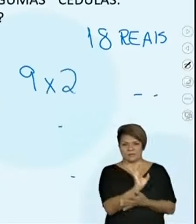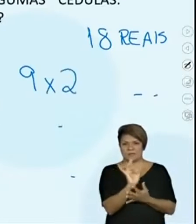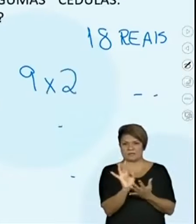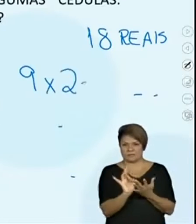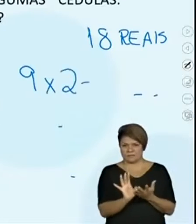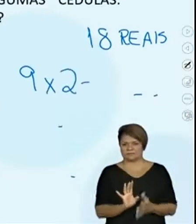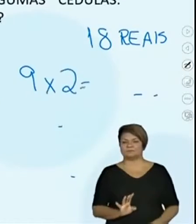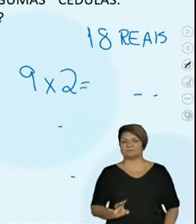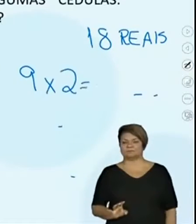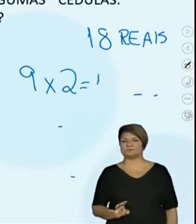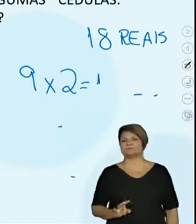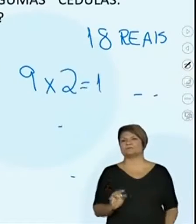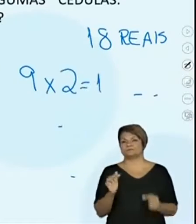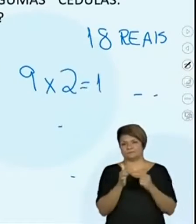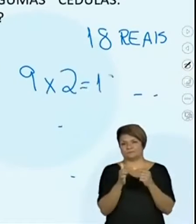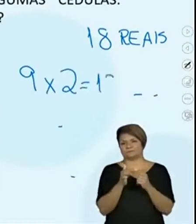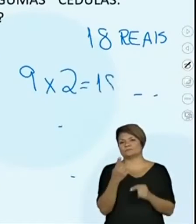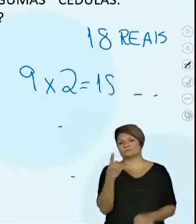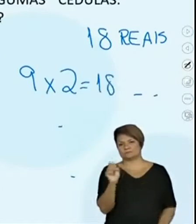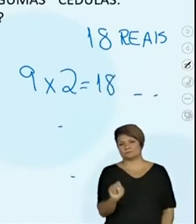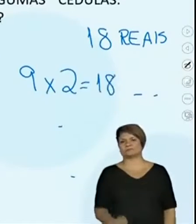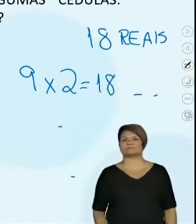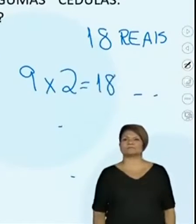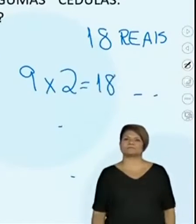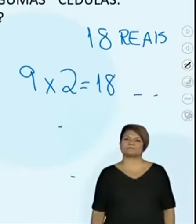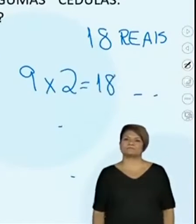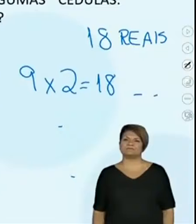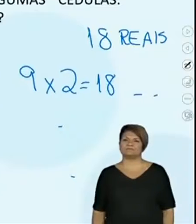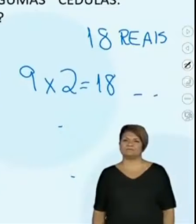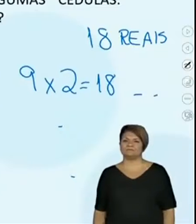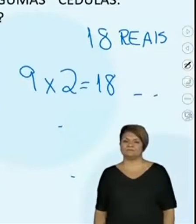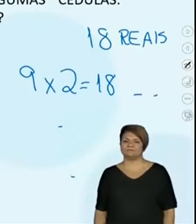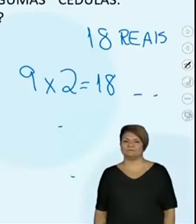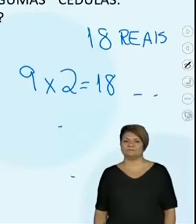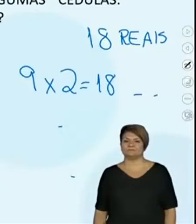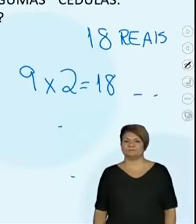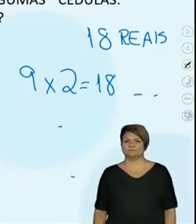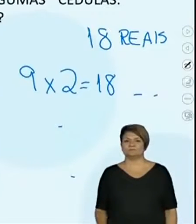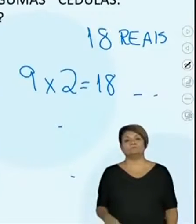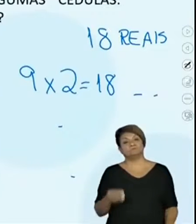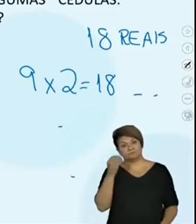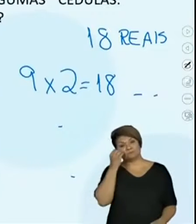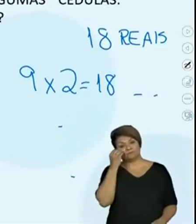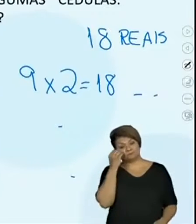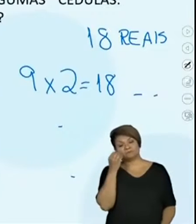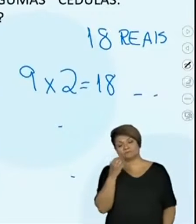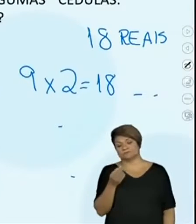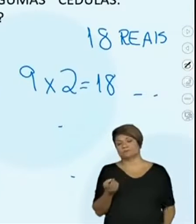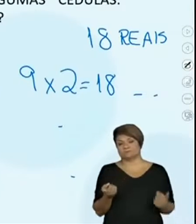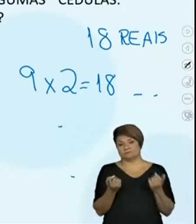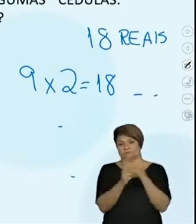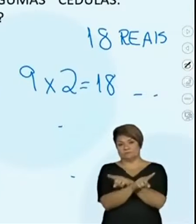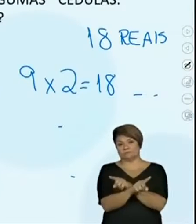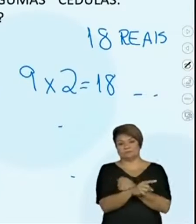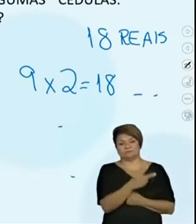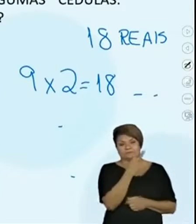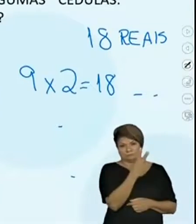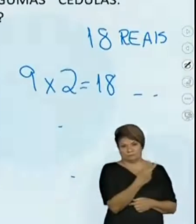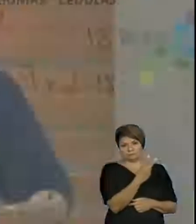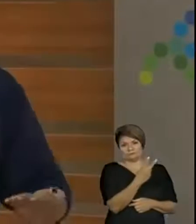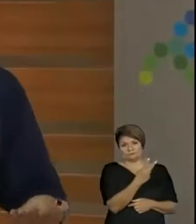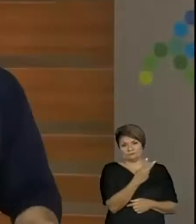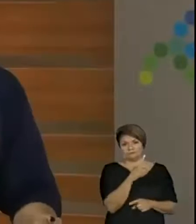por R$2, que é igual a 18. Poderia fazer até o inverso, né? Isso. Dizer que de R$2